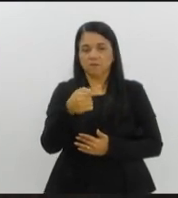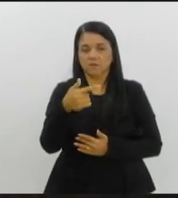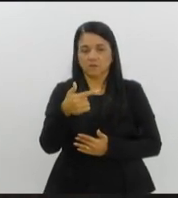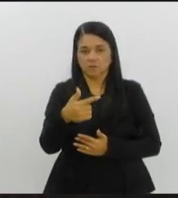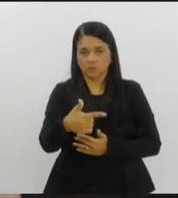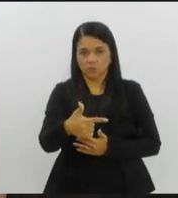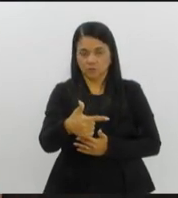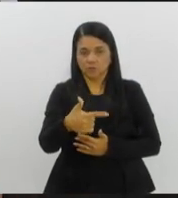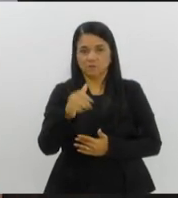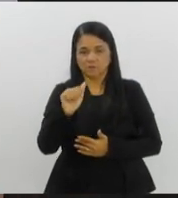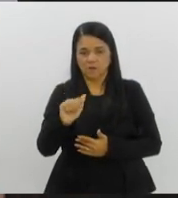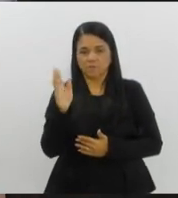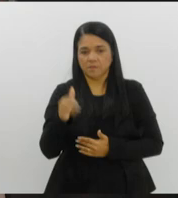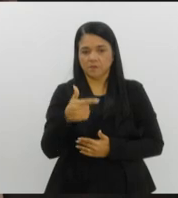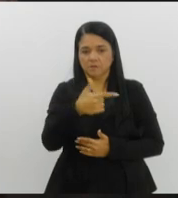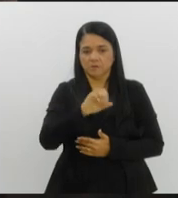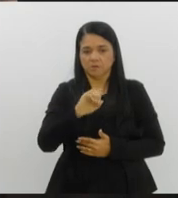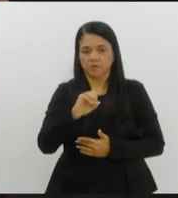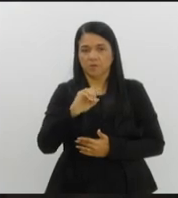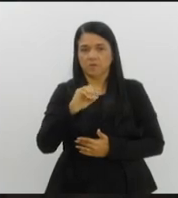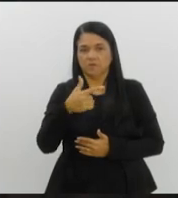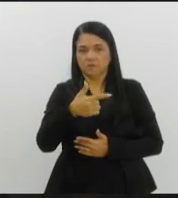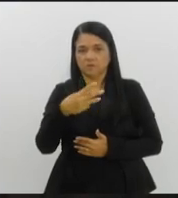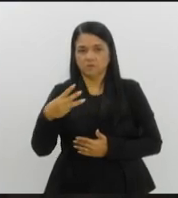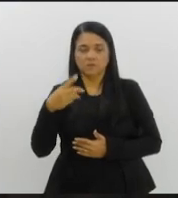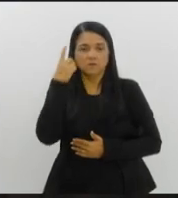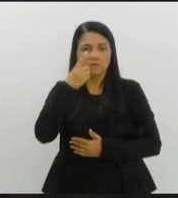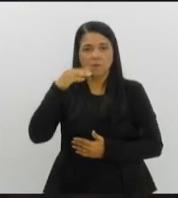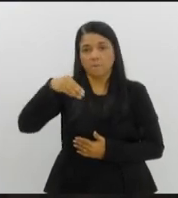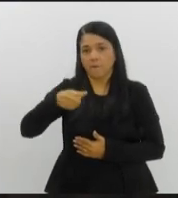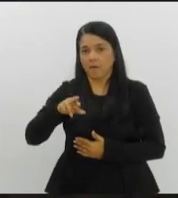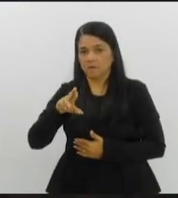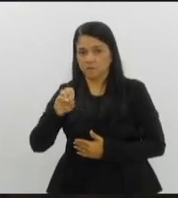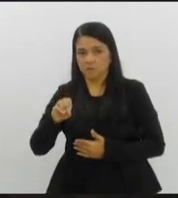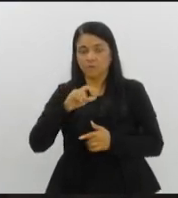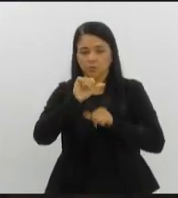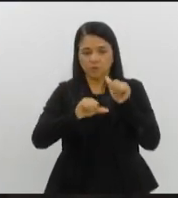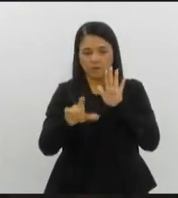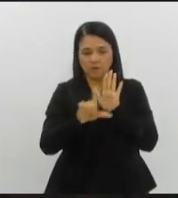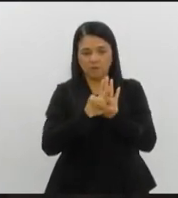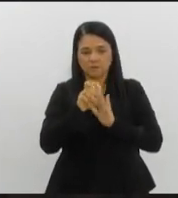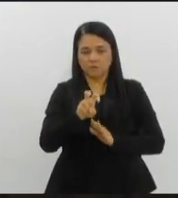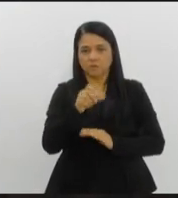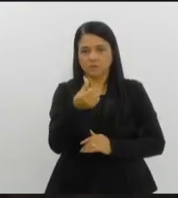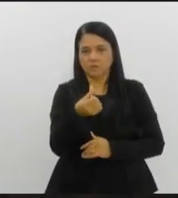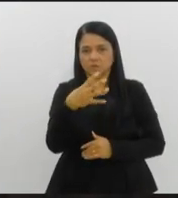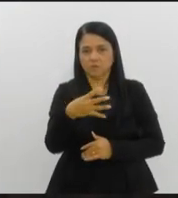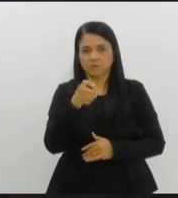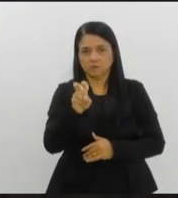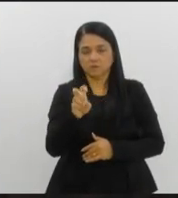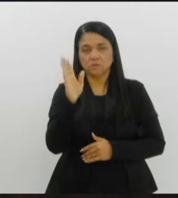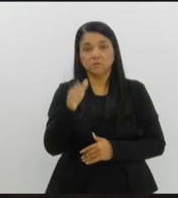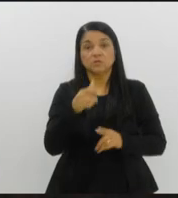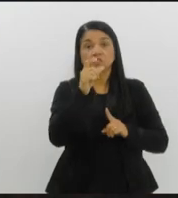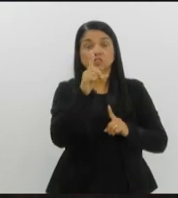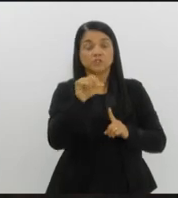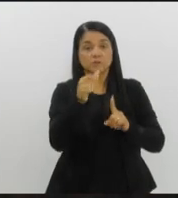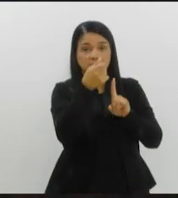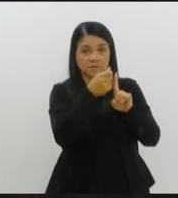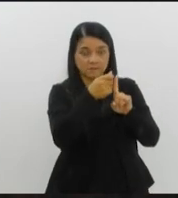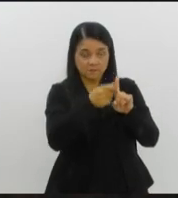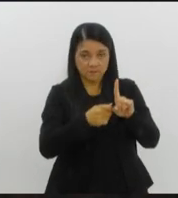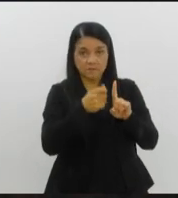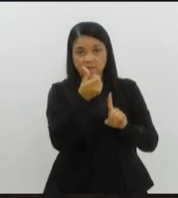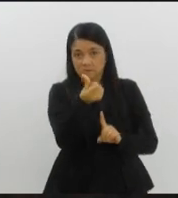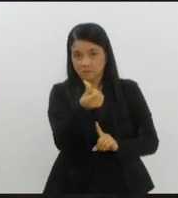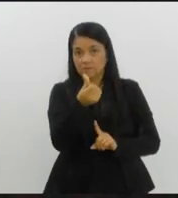1272-A de 2023, de autoria do deputado Márcio Canella, que altera a lei número 5.645, de 6 de janeiro de